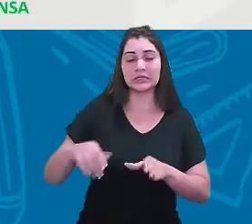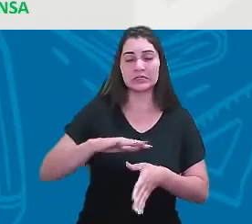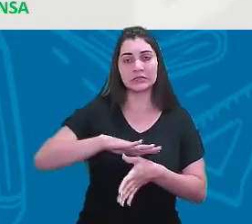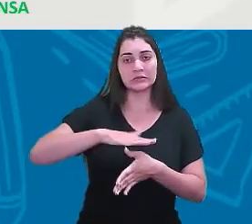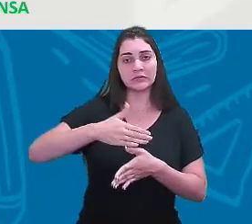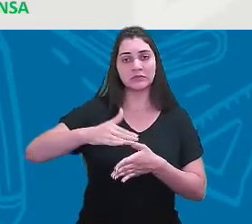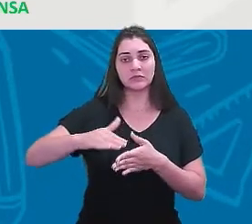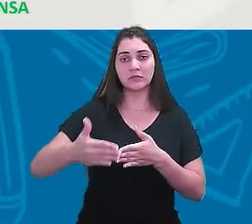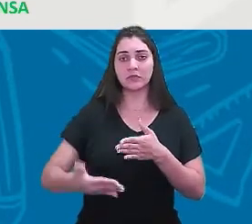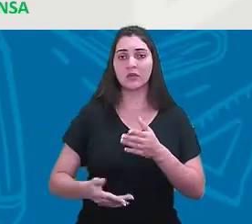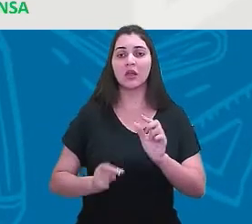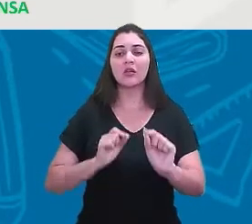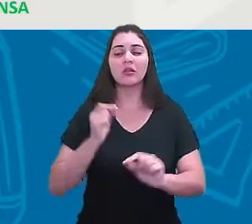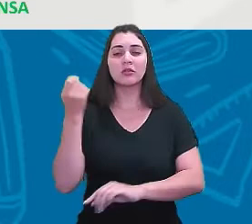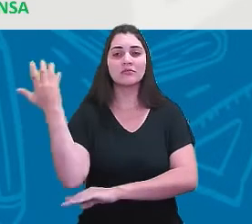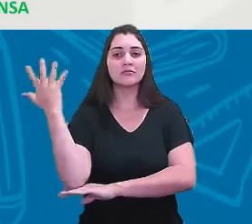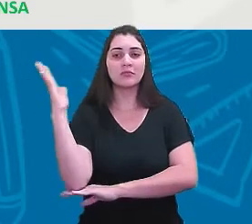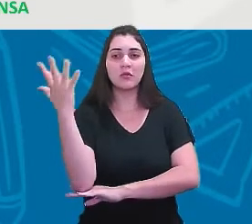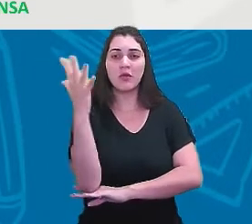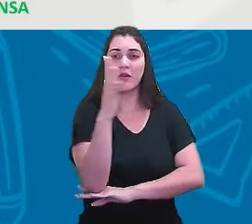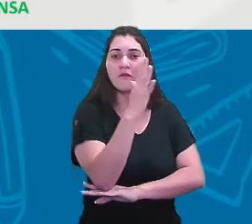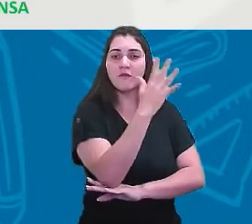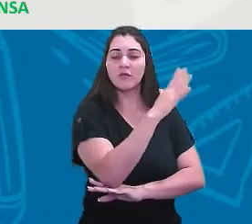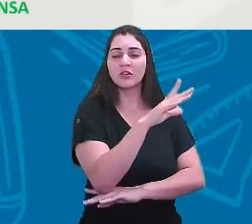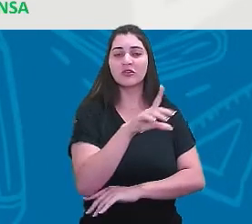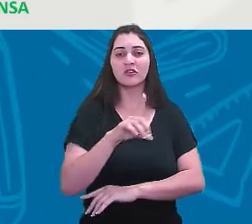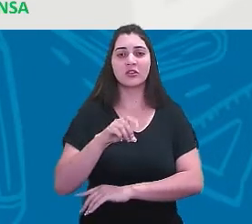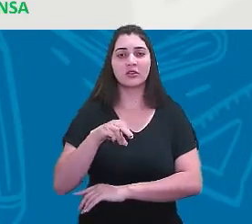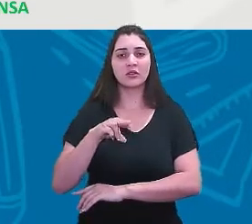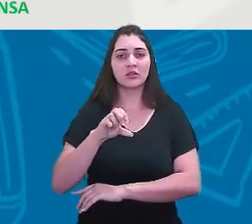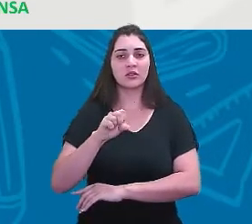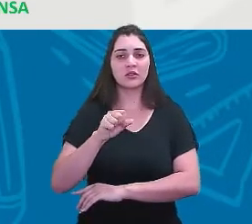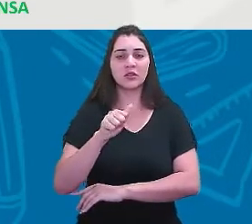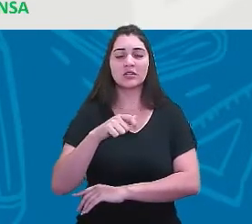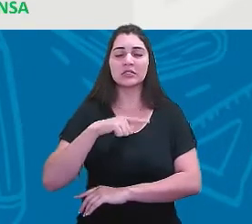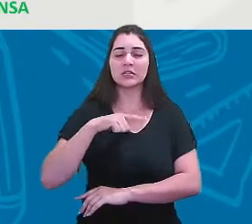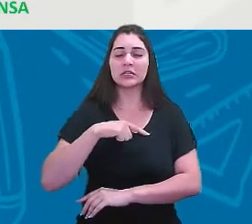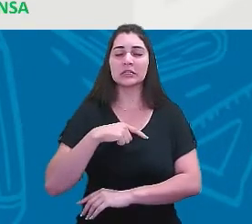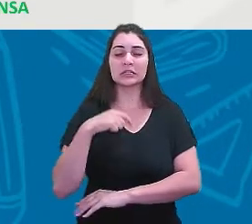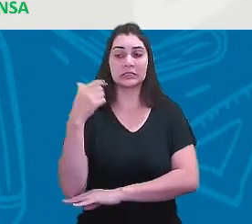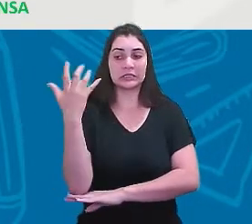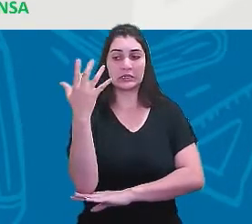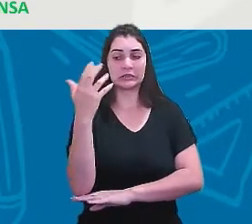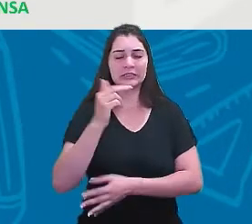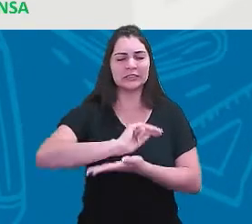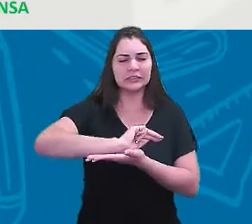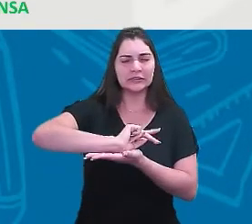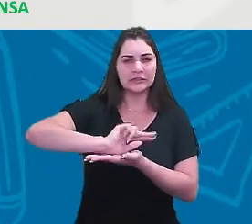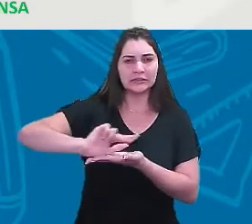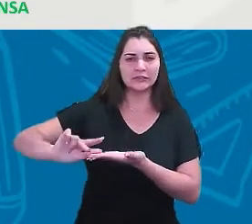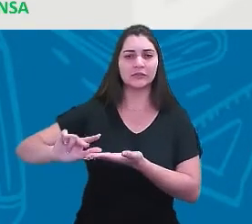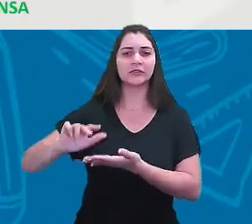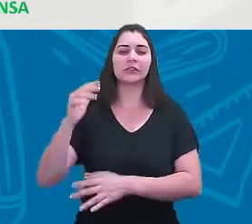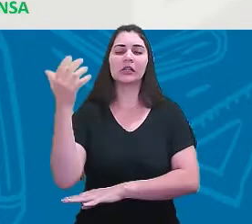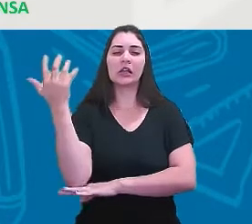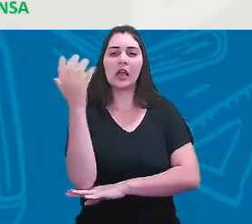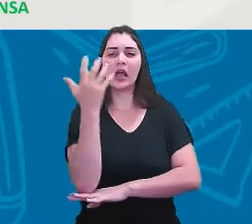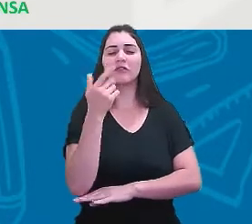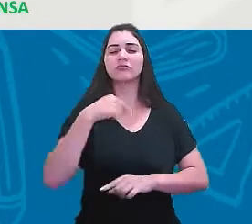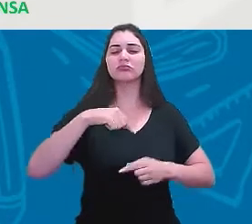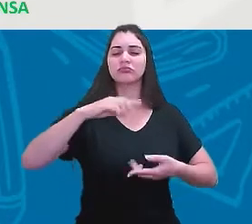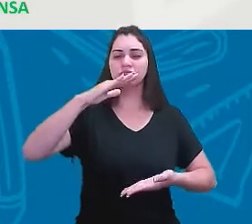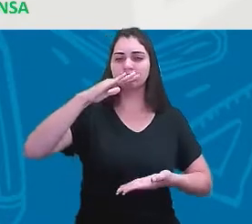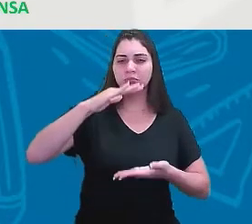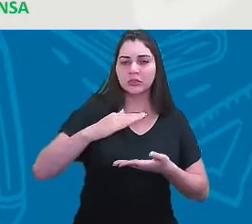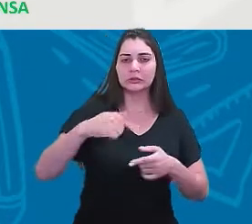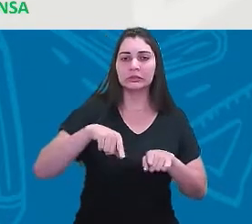Atlântica? É uma floresta densa, né, que possui árvores muito variadas, árvores de pequeno porte,